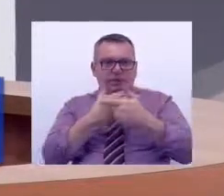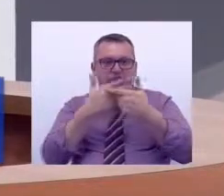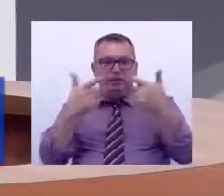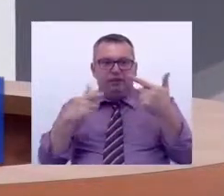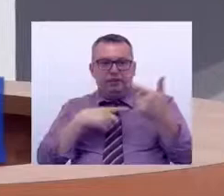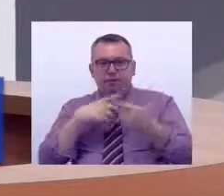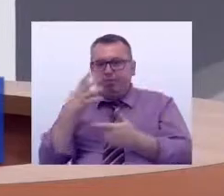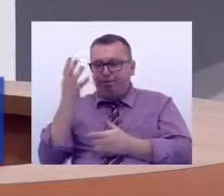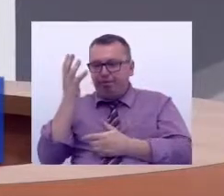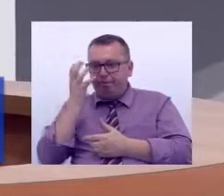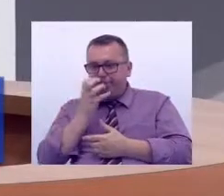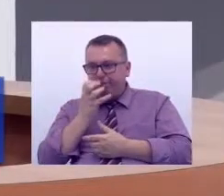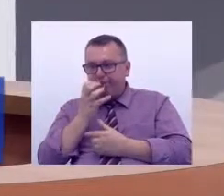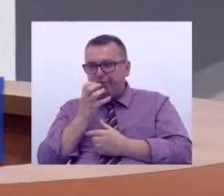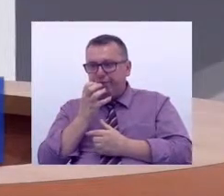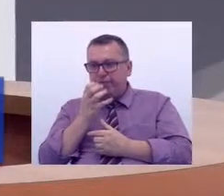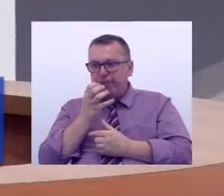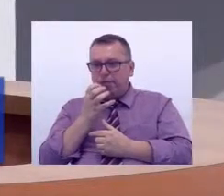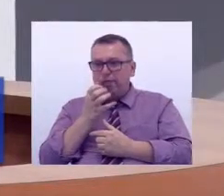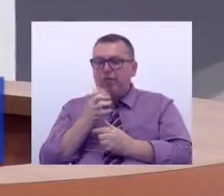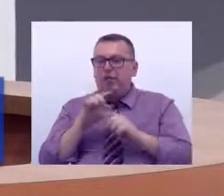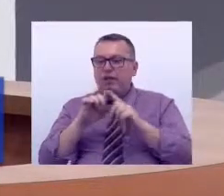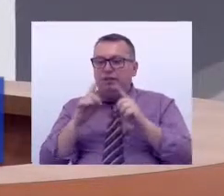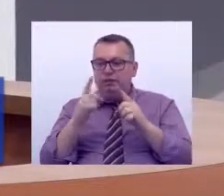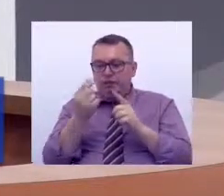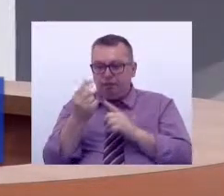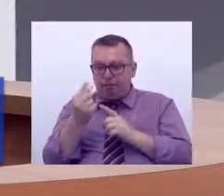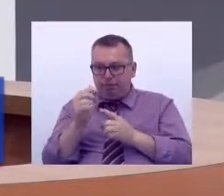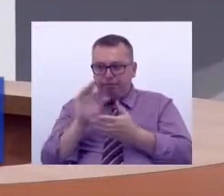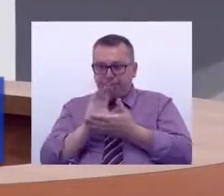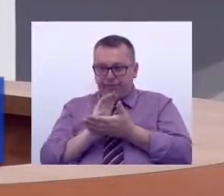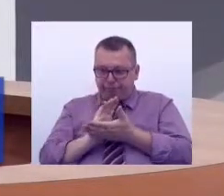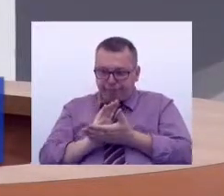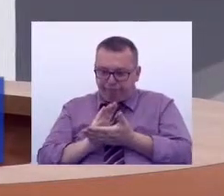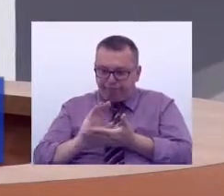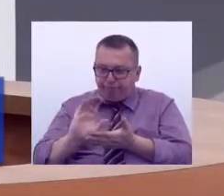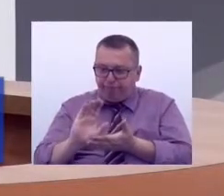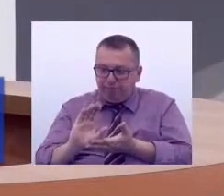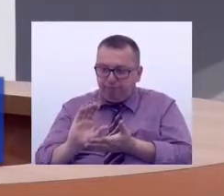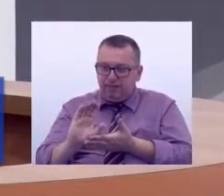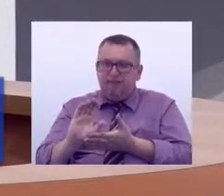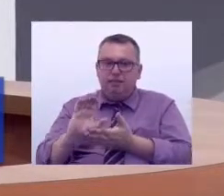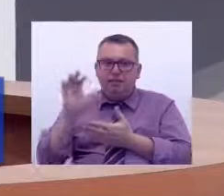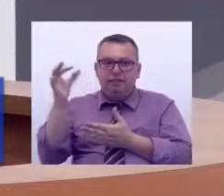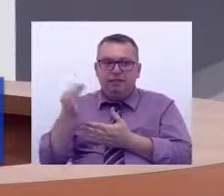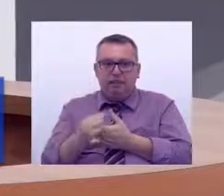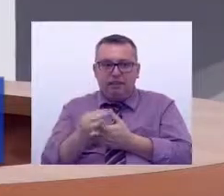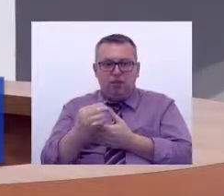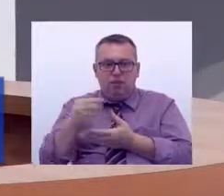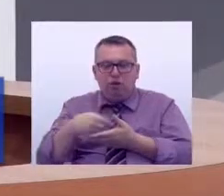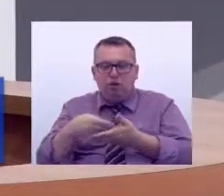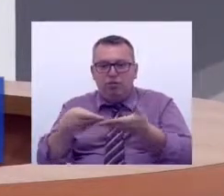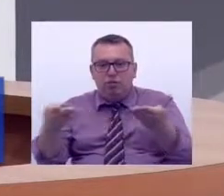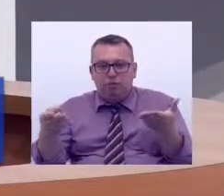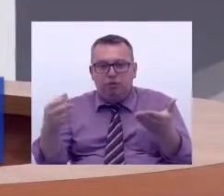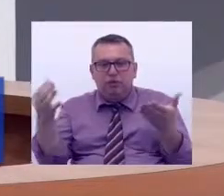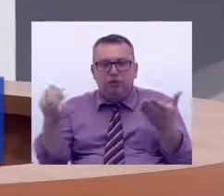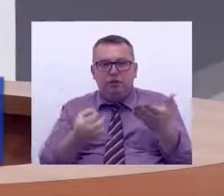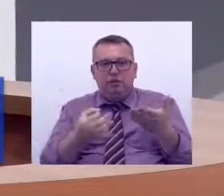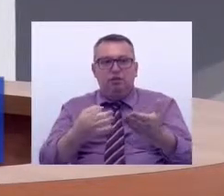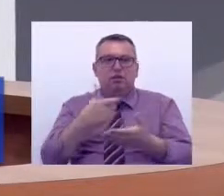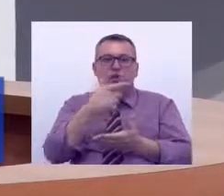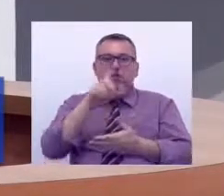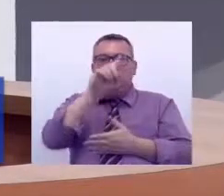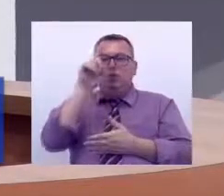são sérias, que o recurso que ele está proporcionando é canalizado corretamente, eu não